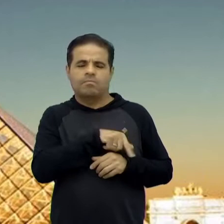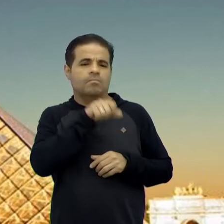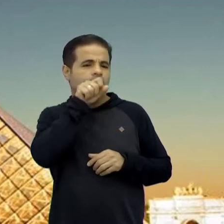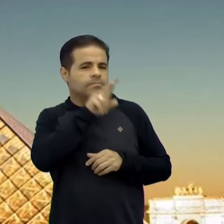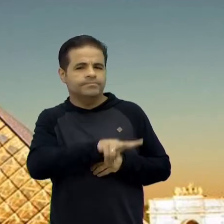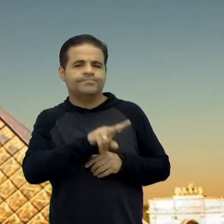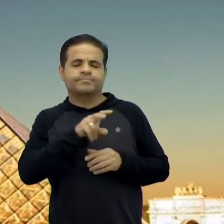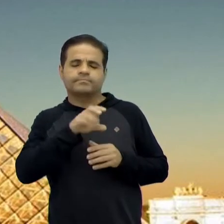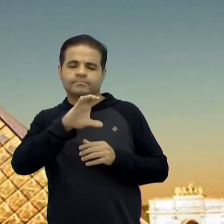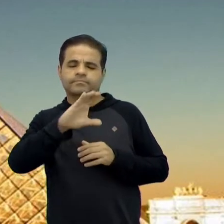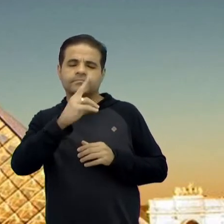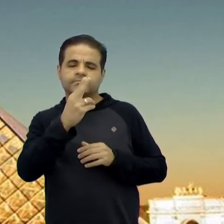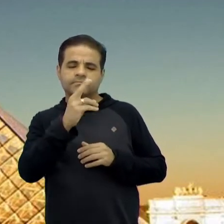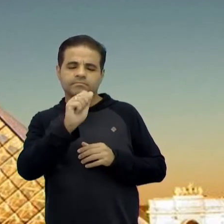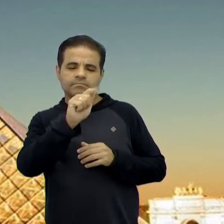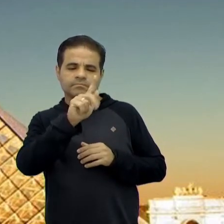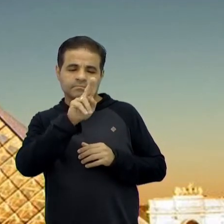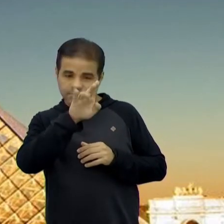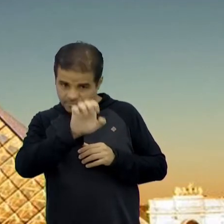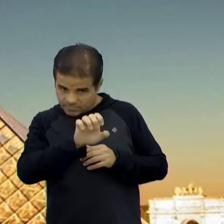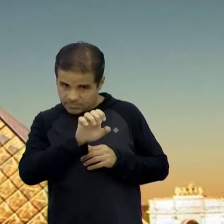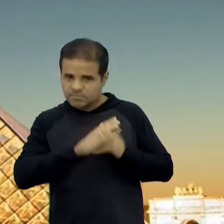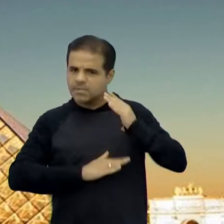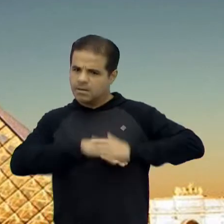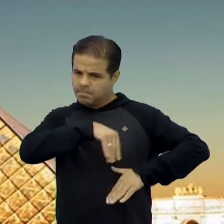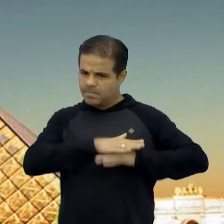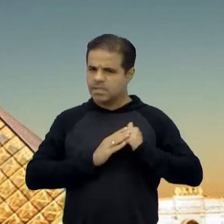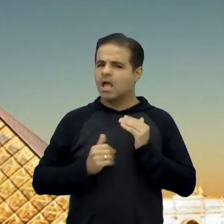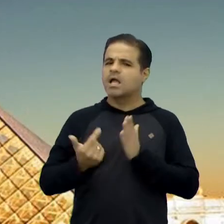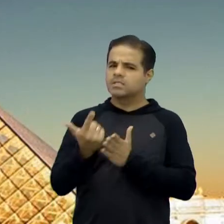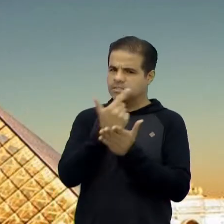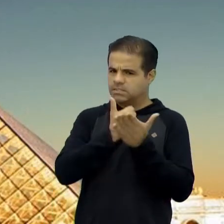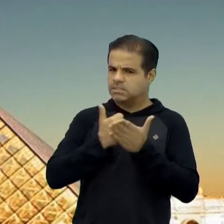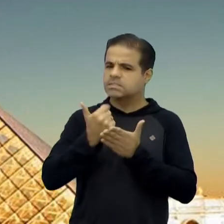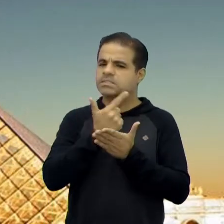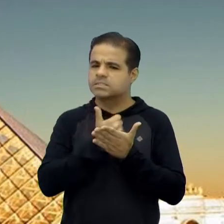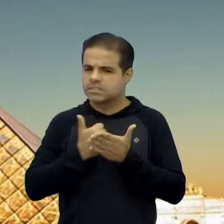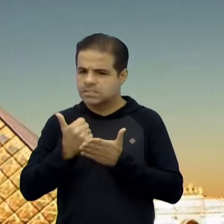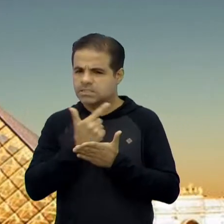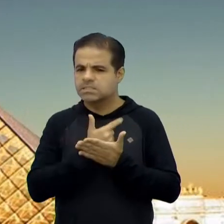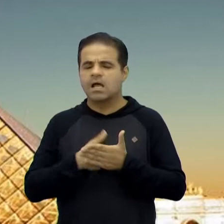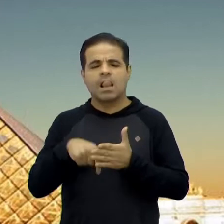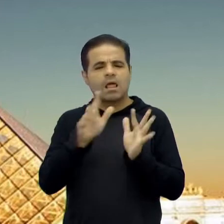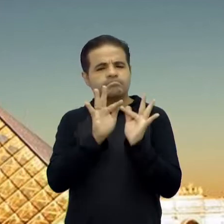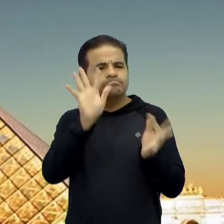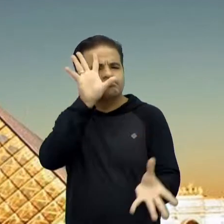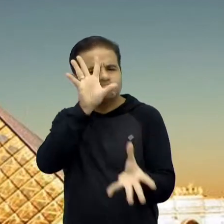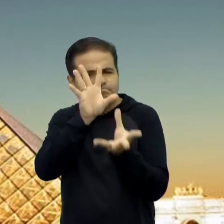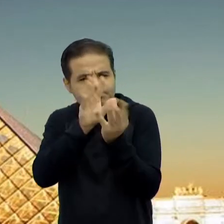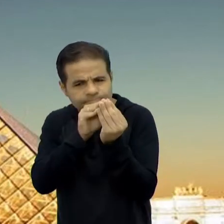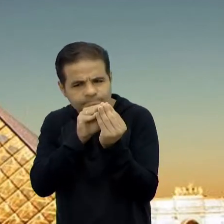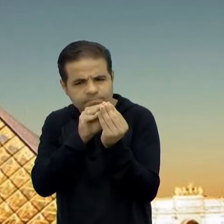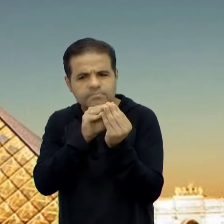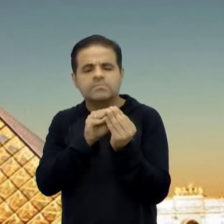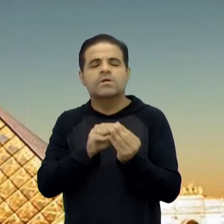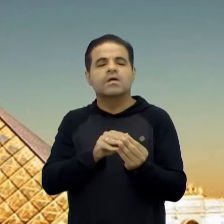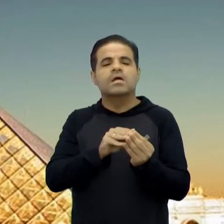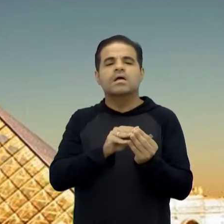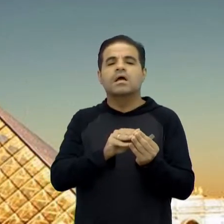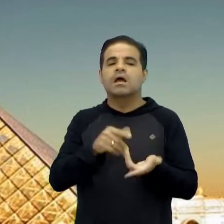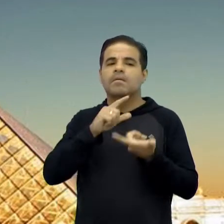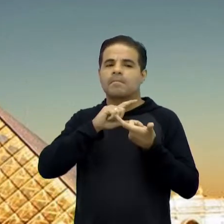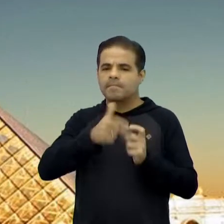certos chargistas, cartunistas, que a habilidade de desenhar, do traço, ela é bem simplificada, né? Mas o